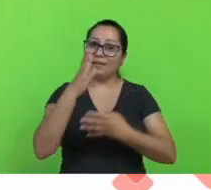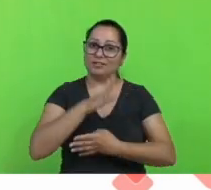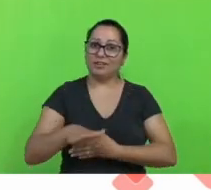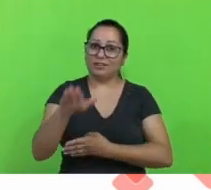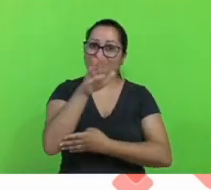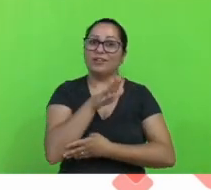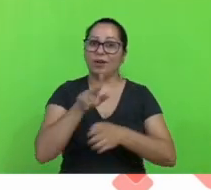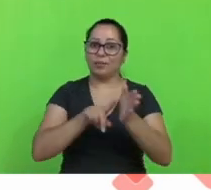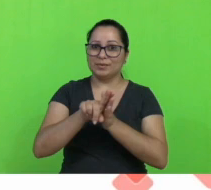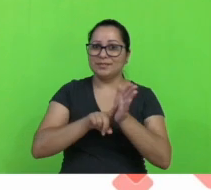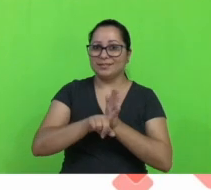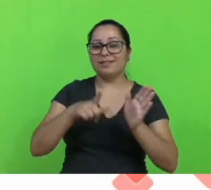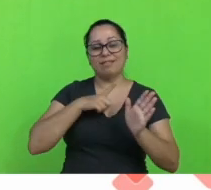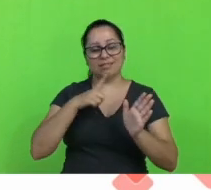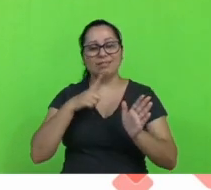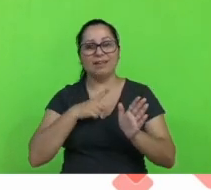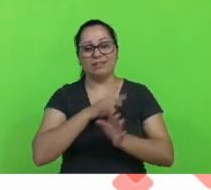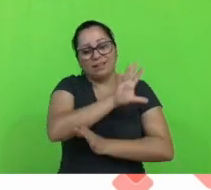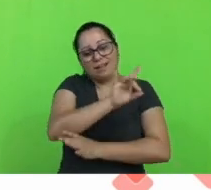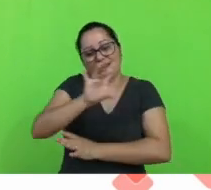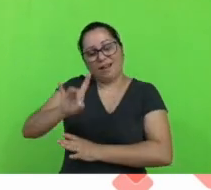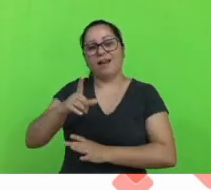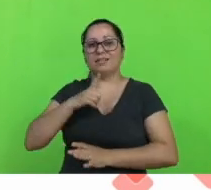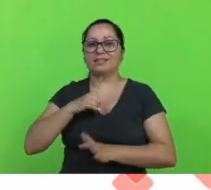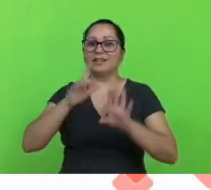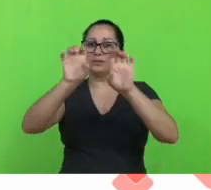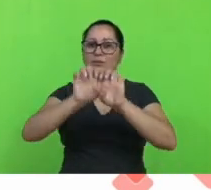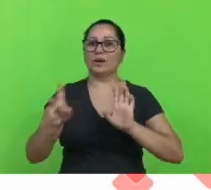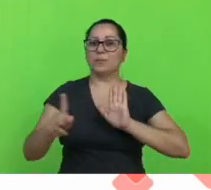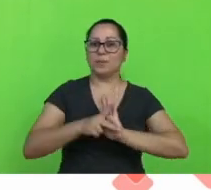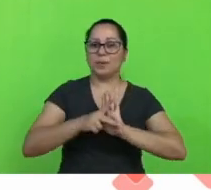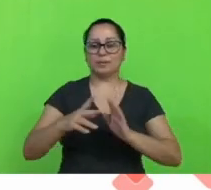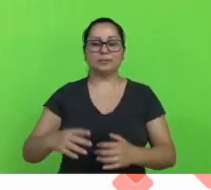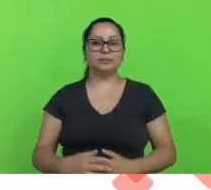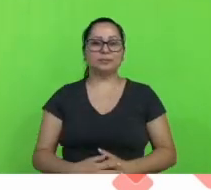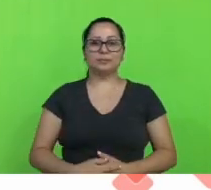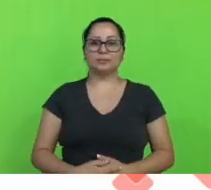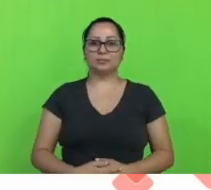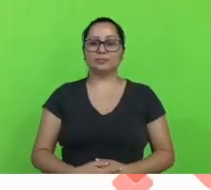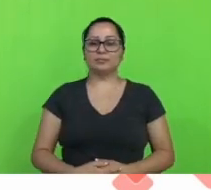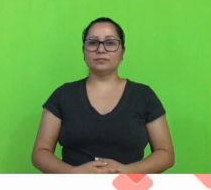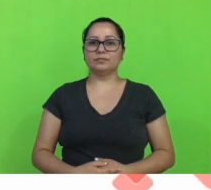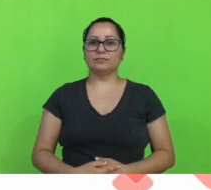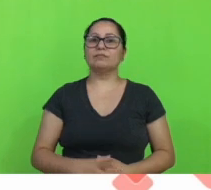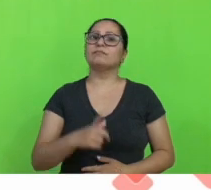possui esse backbone, os provedores de acesso, cada um possui a sua estrutura, seu backbone.